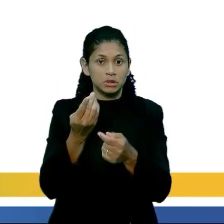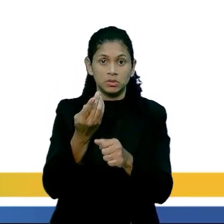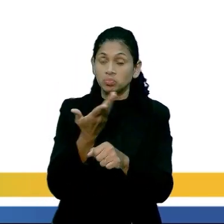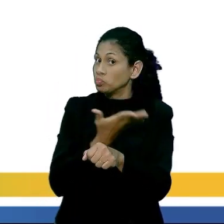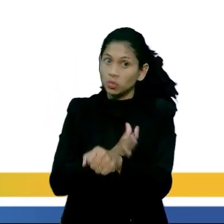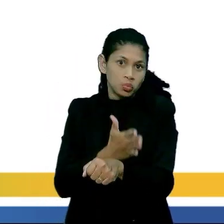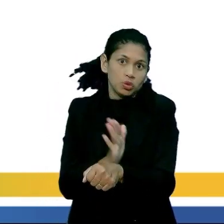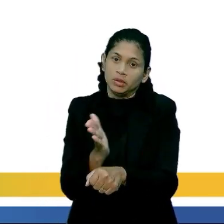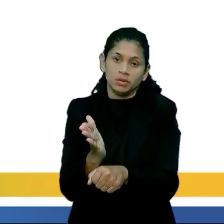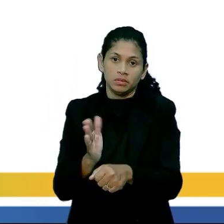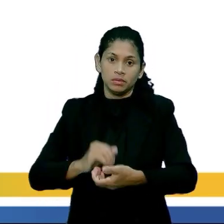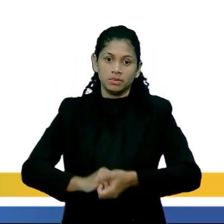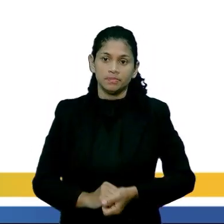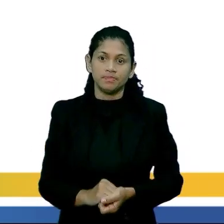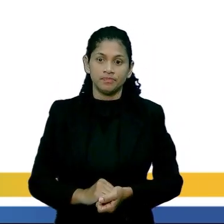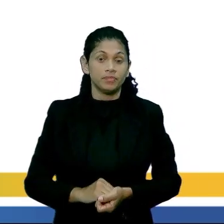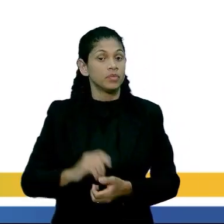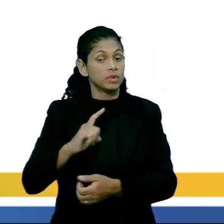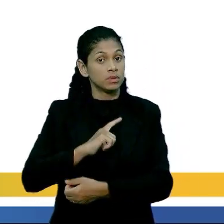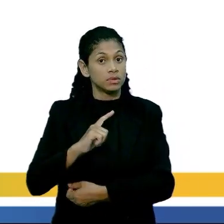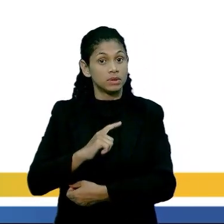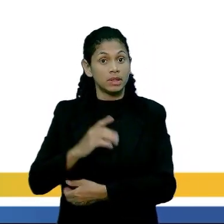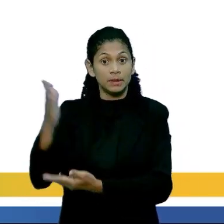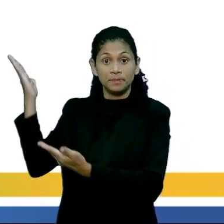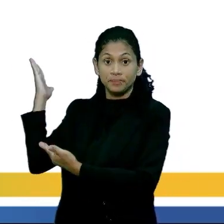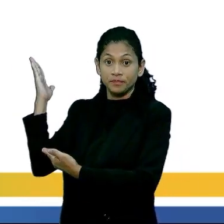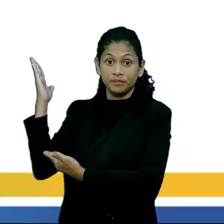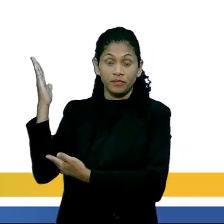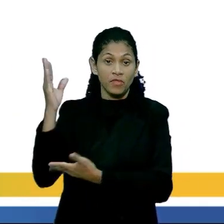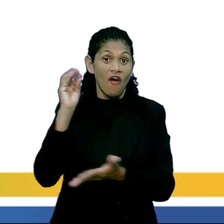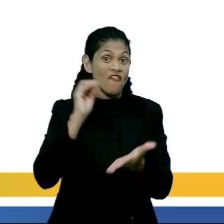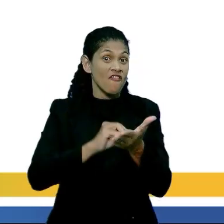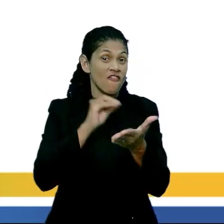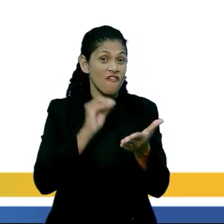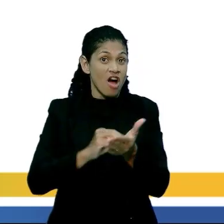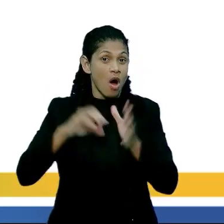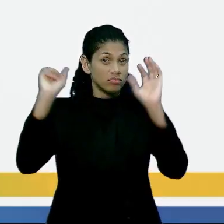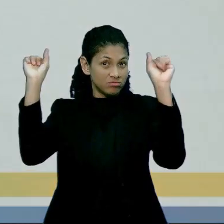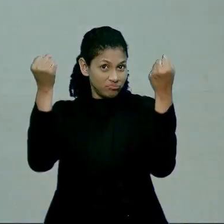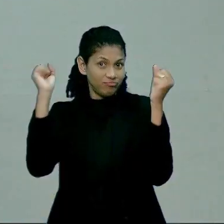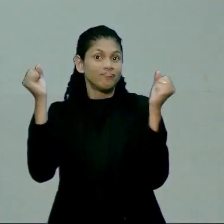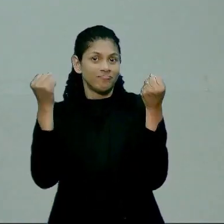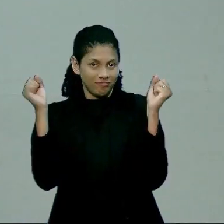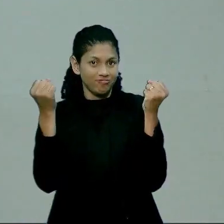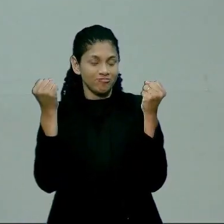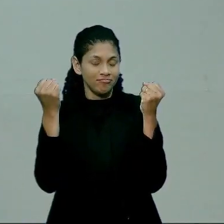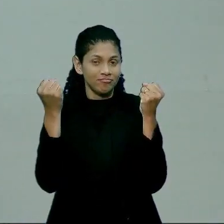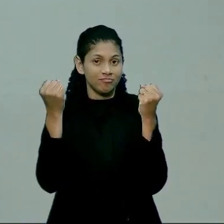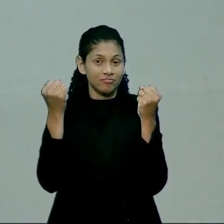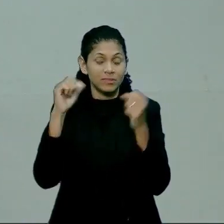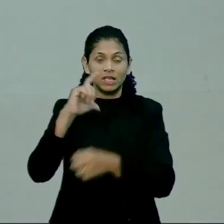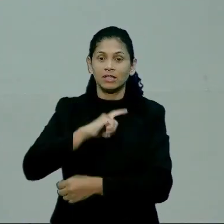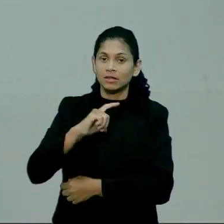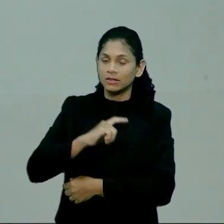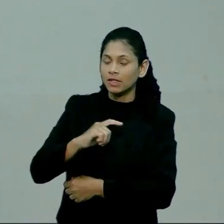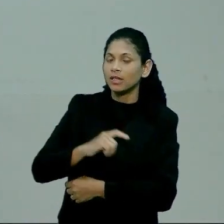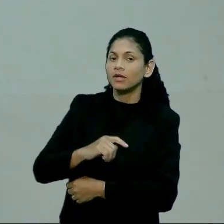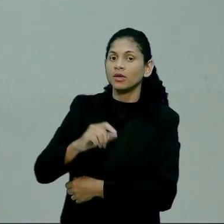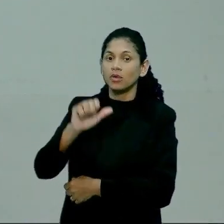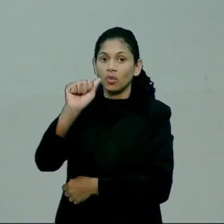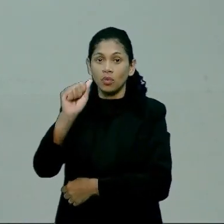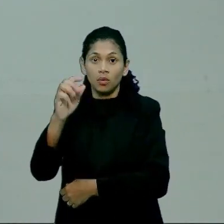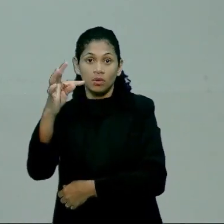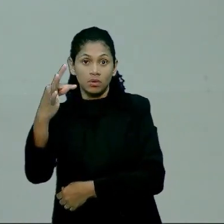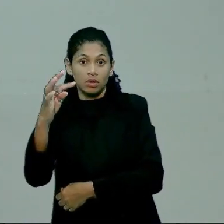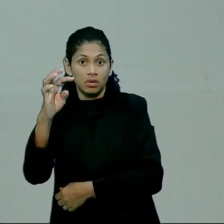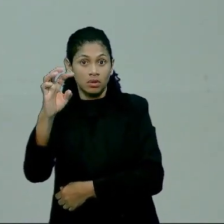desuso. A gente pode observar na imagem que a gente tem um atleta e o atleta, ele faz o quê? Usa. Mas